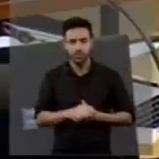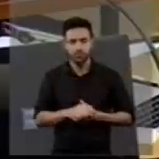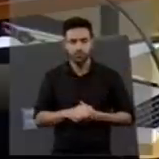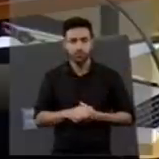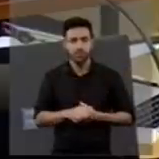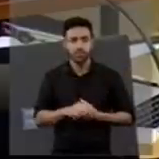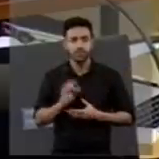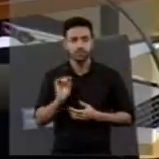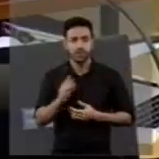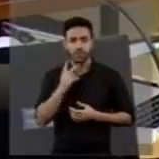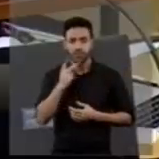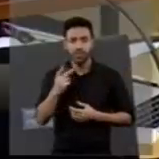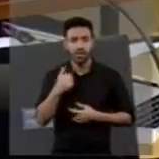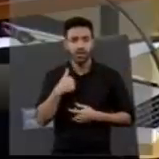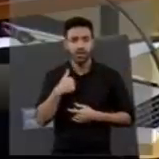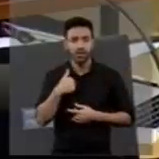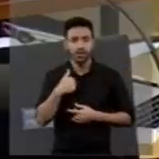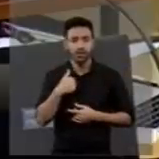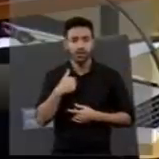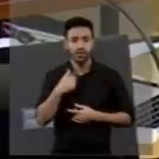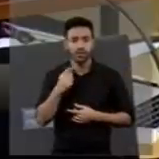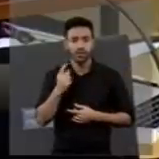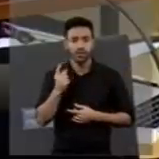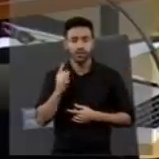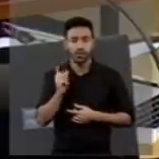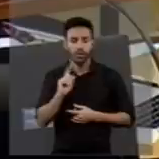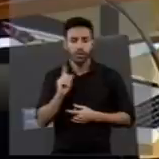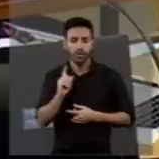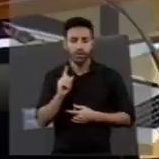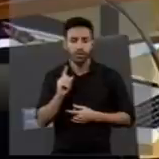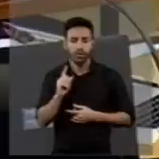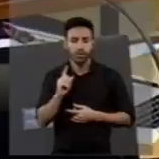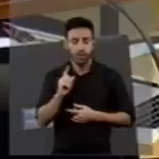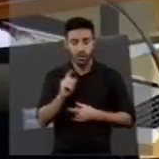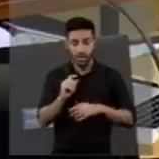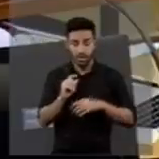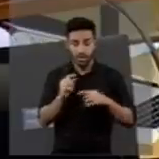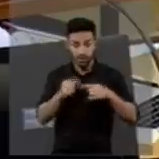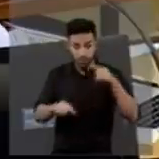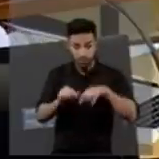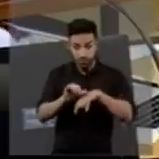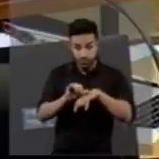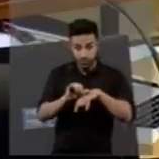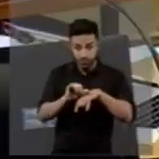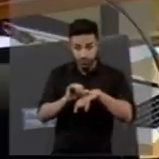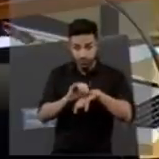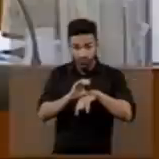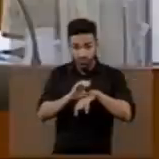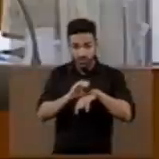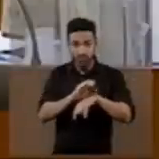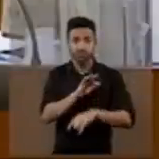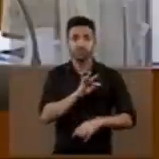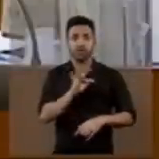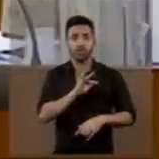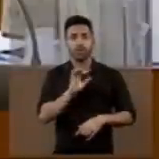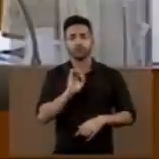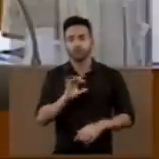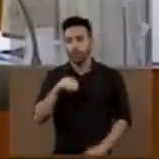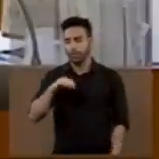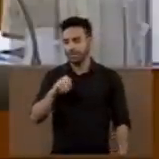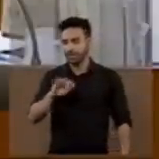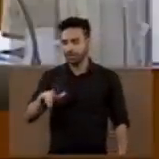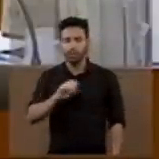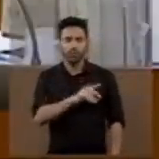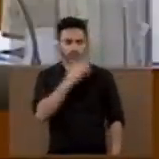apenas para mencionar, eu não tenha aderido à tese da inconstitucionalidade formal, apenas da inconstitucionalidade material. Pois não. Agradeço a